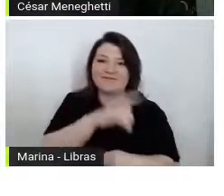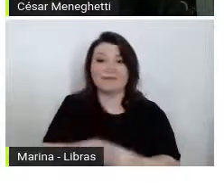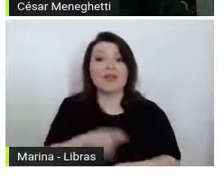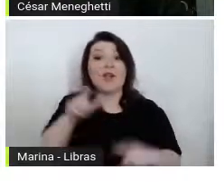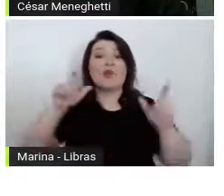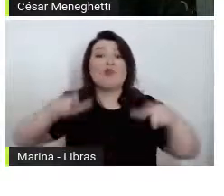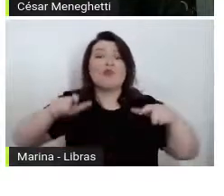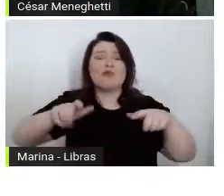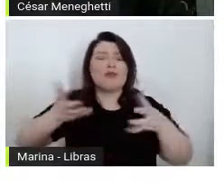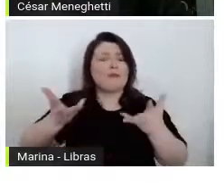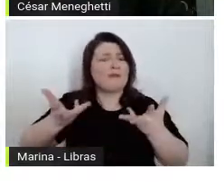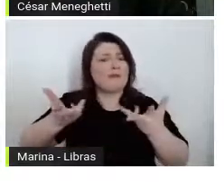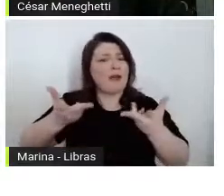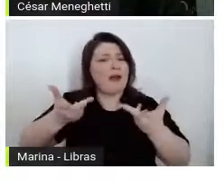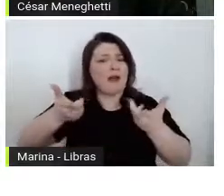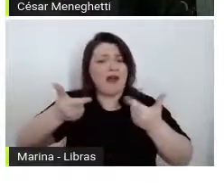extremo